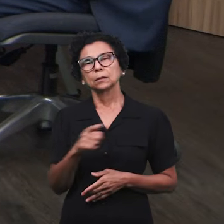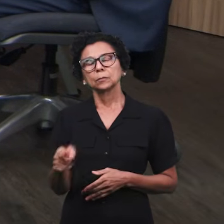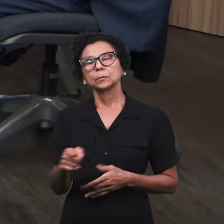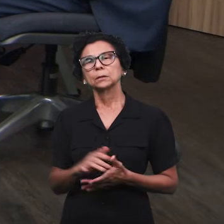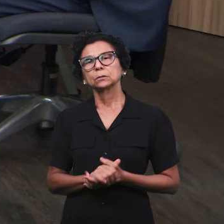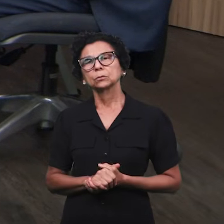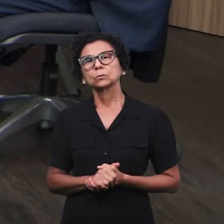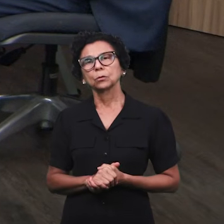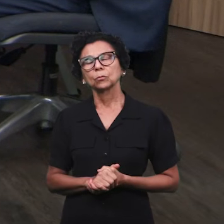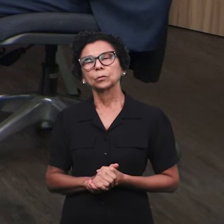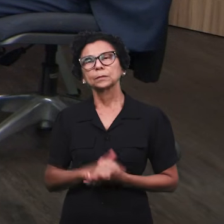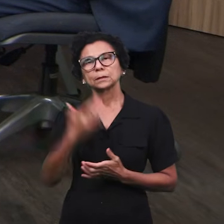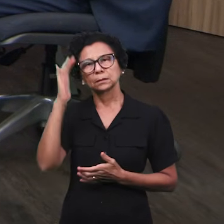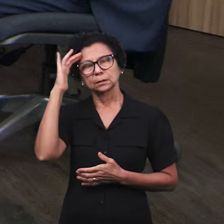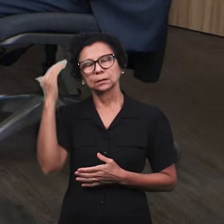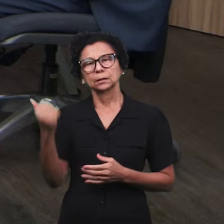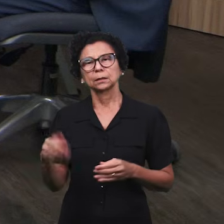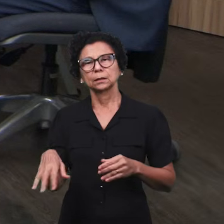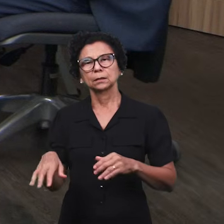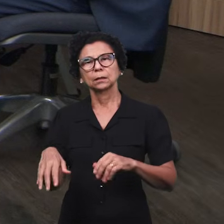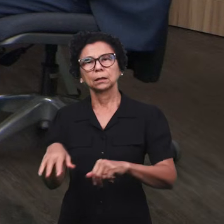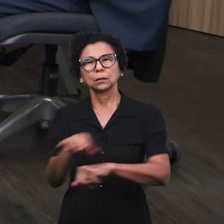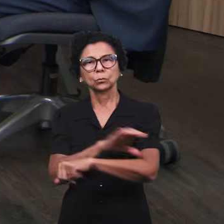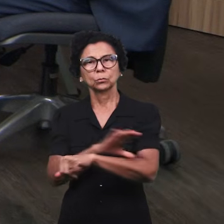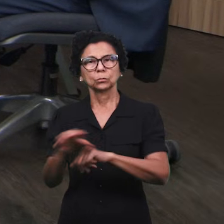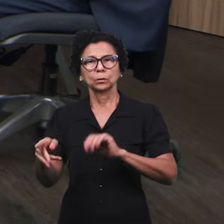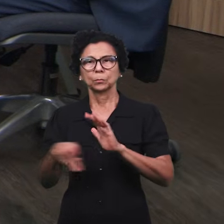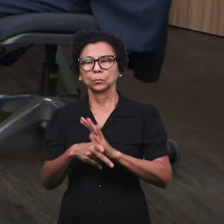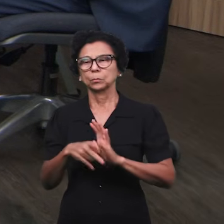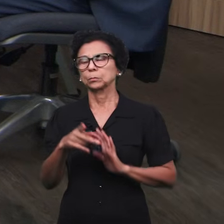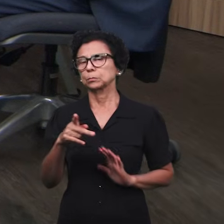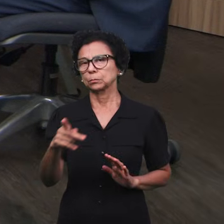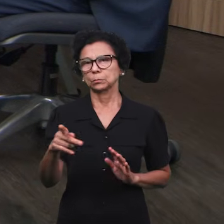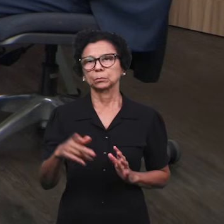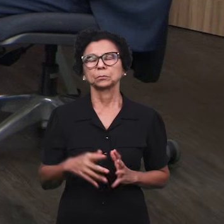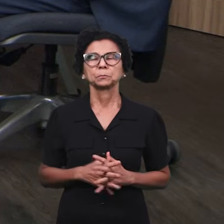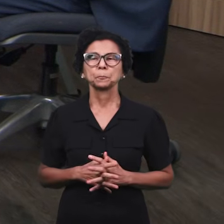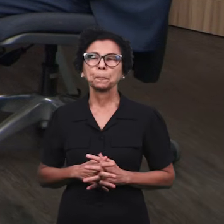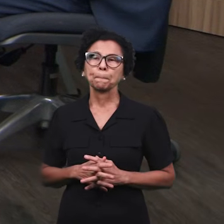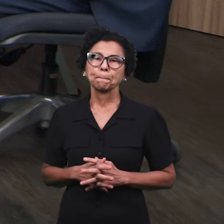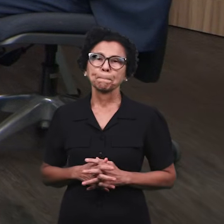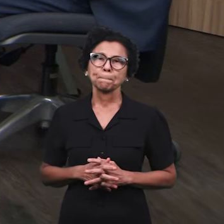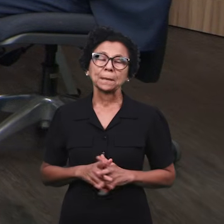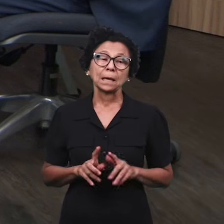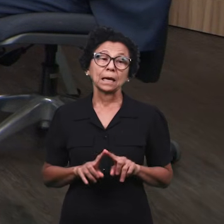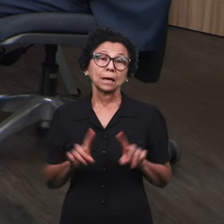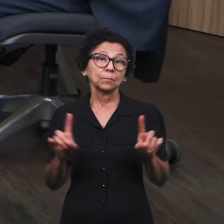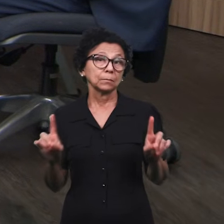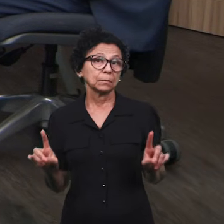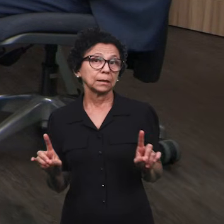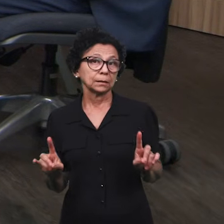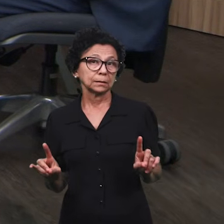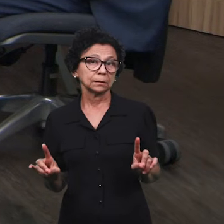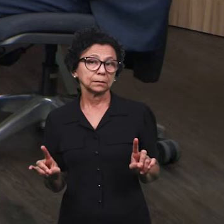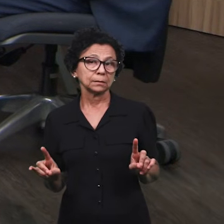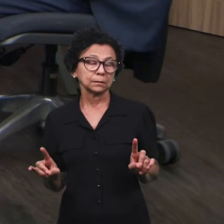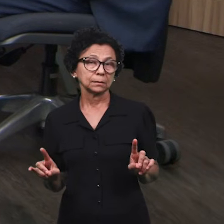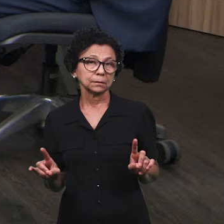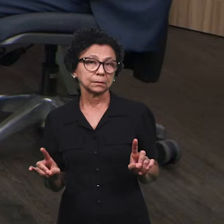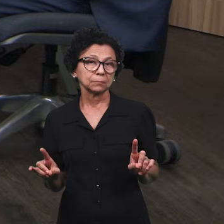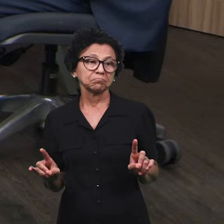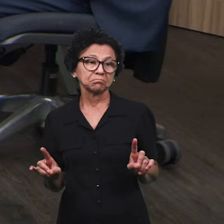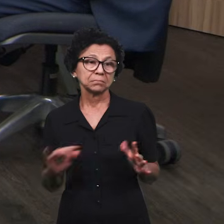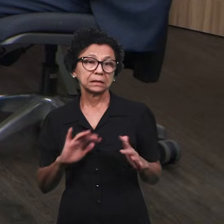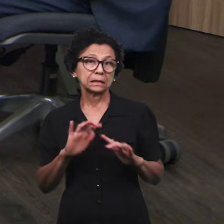inclusive dentro da cultura da pessoa. Sim. Mas quando você traz isso para a realidade de